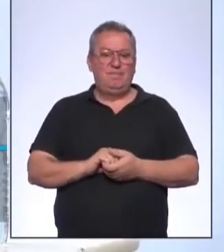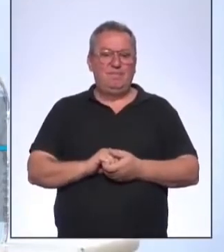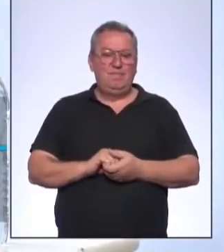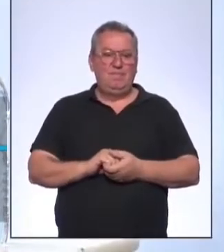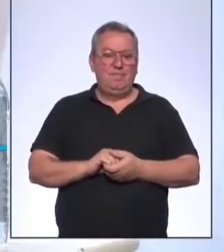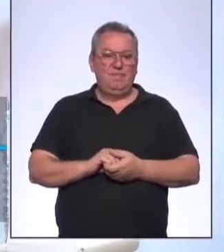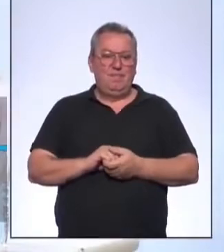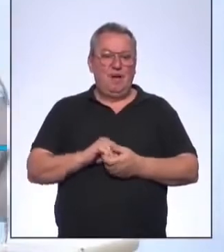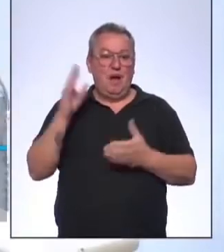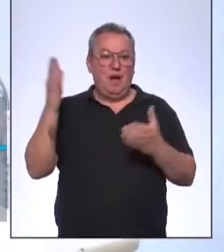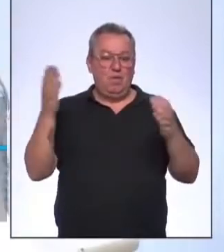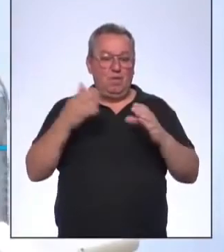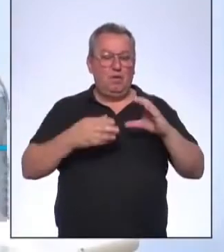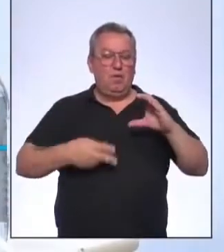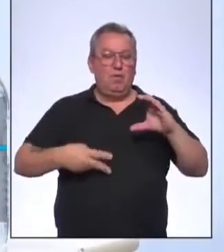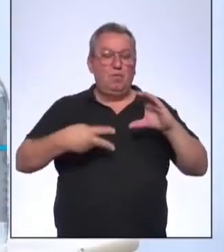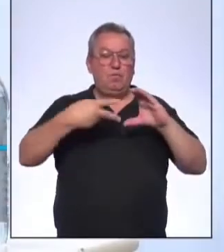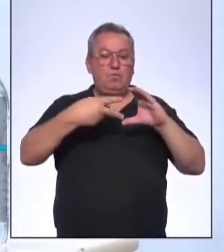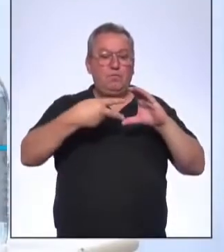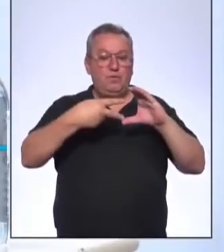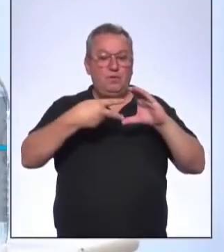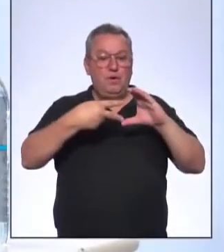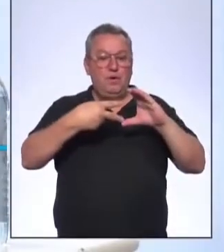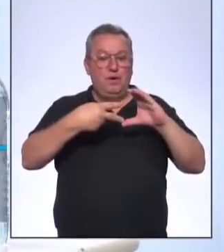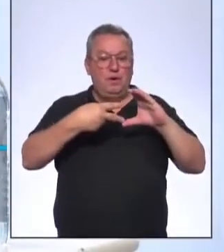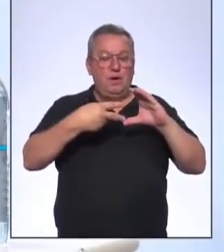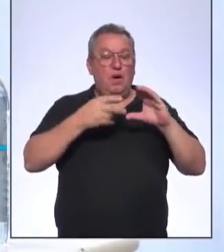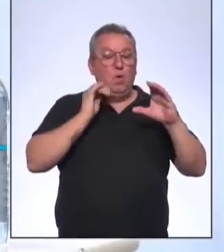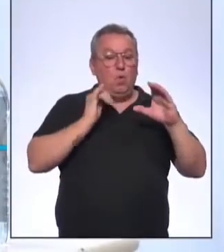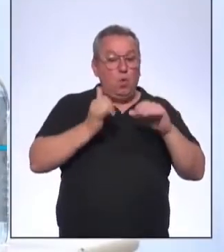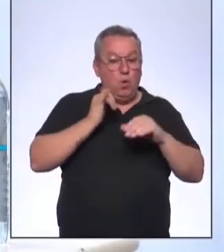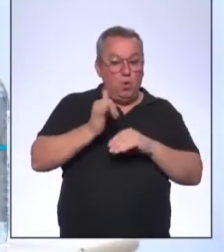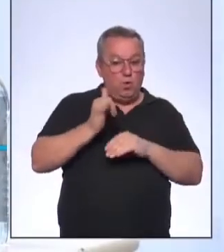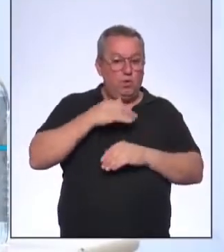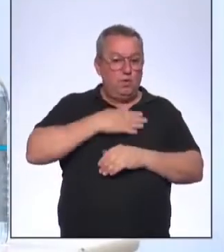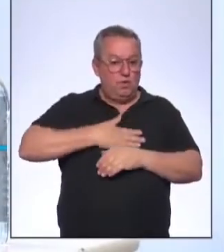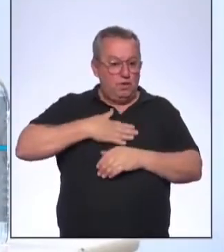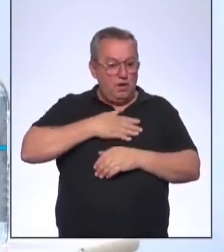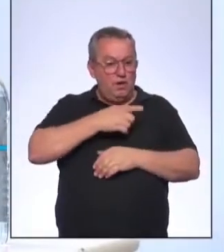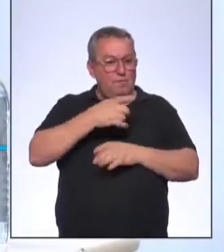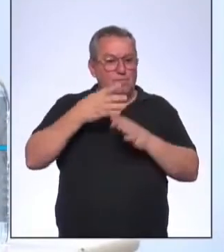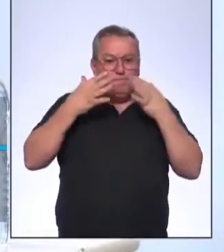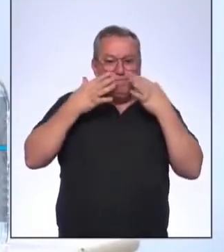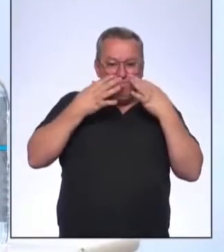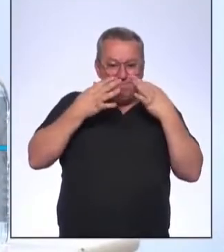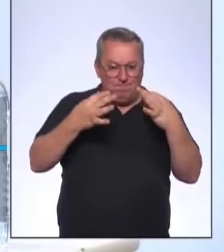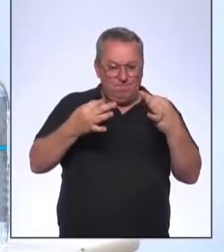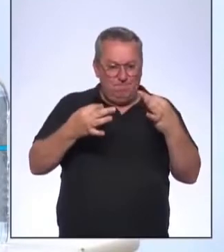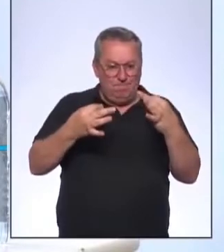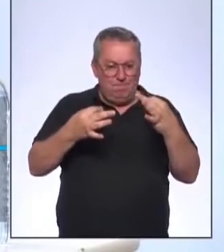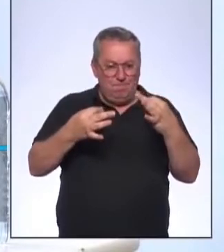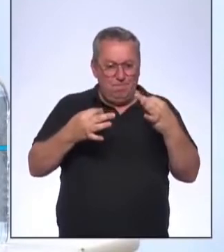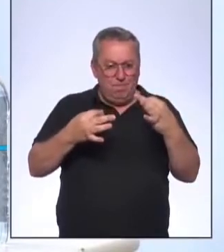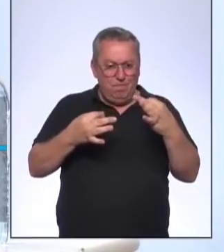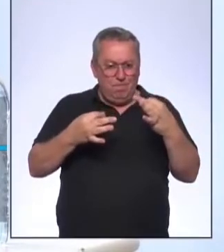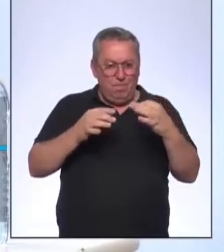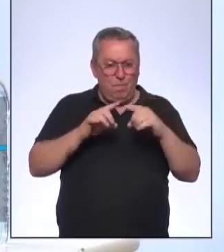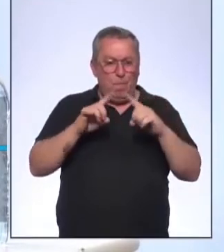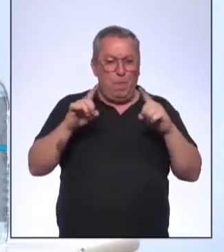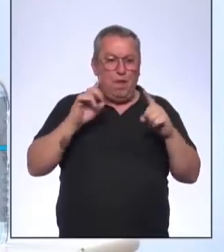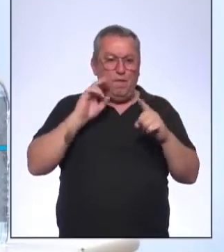vamos ouvir agora é um conto e eu gostaria muito que vocês prestassem bastante atenção